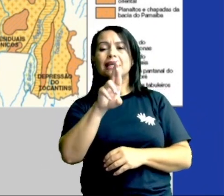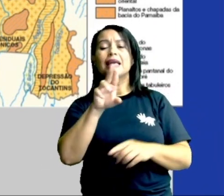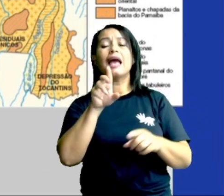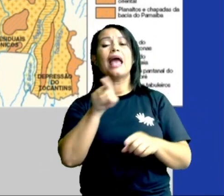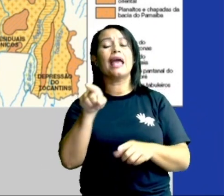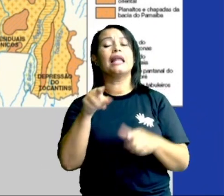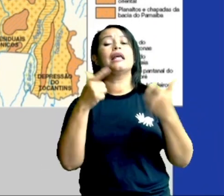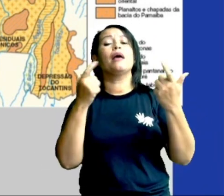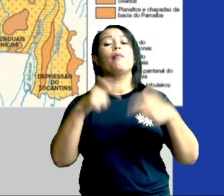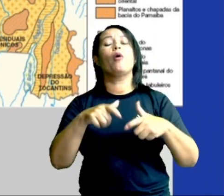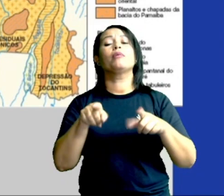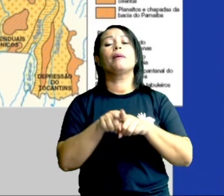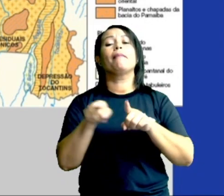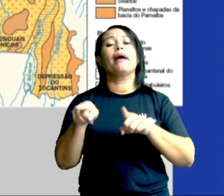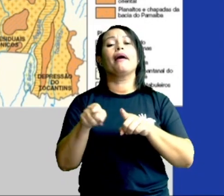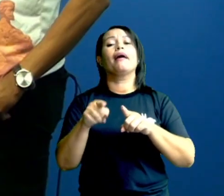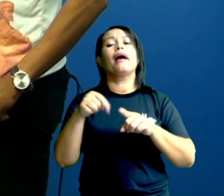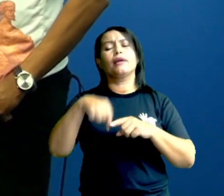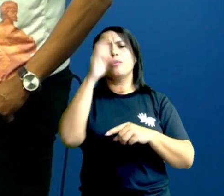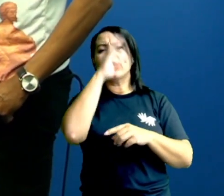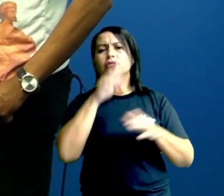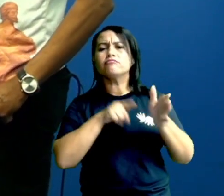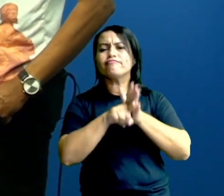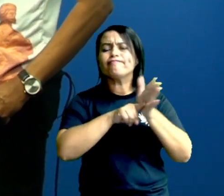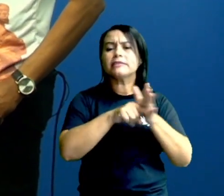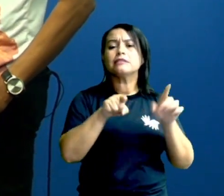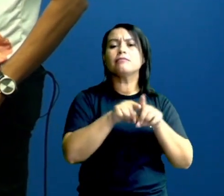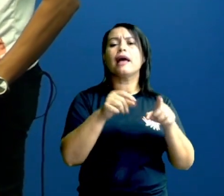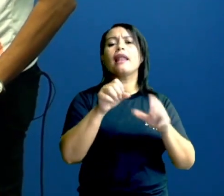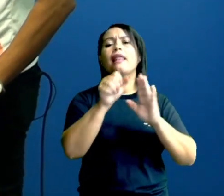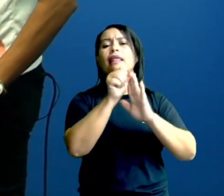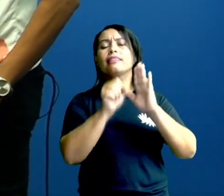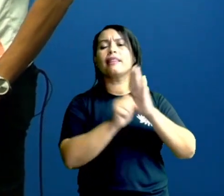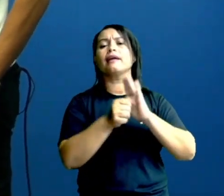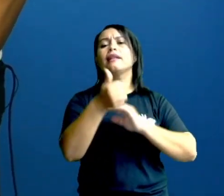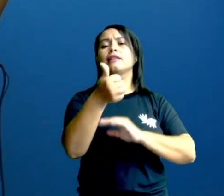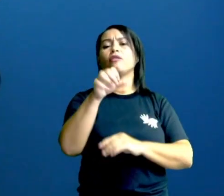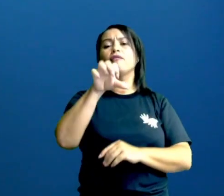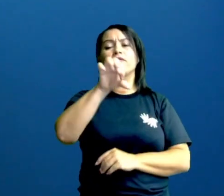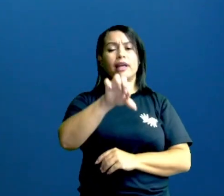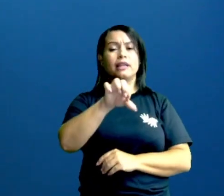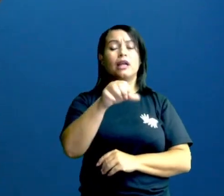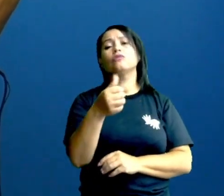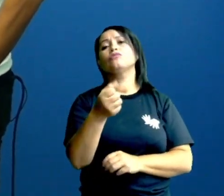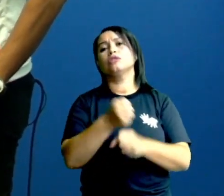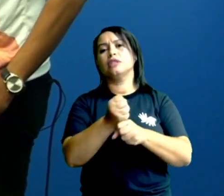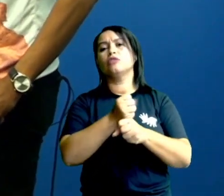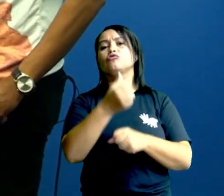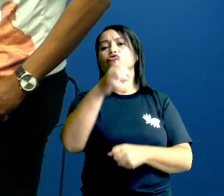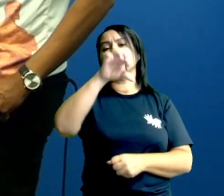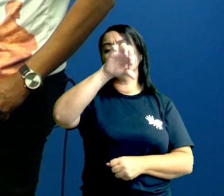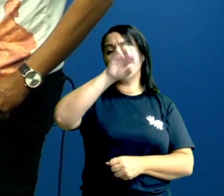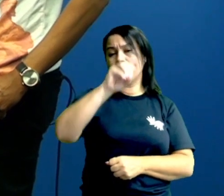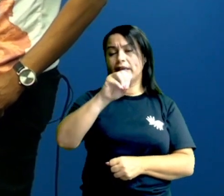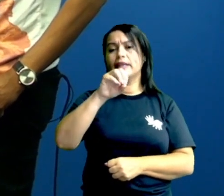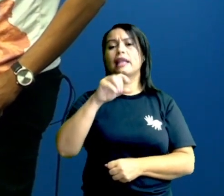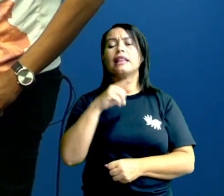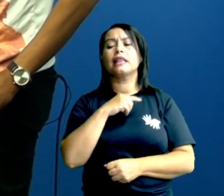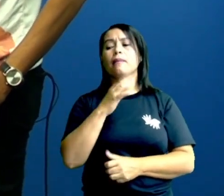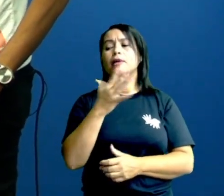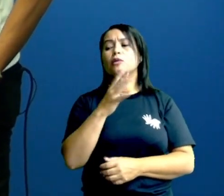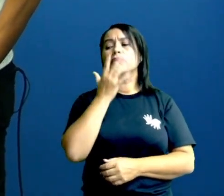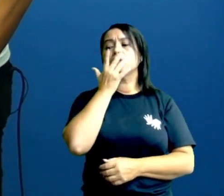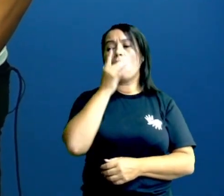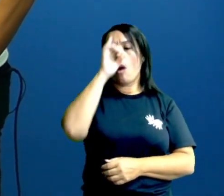aqui a gente tem um fragmento né extraído somente da região norte e a gente vai encontrar áreas de depressões que estão com aqui a amarelada